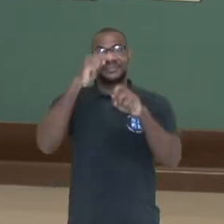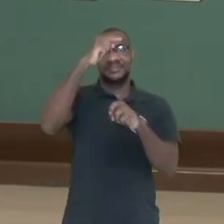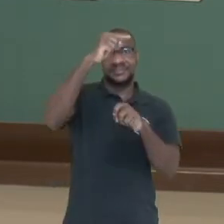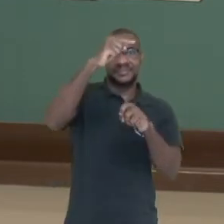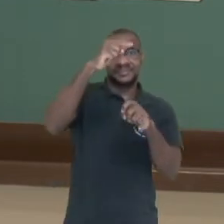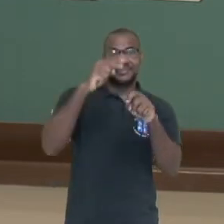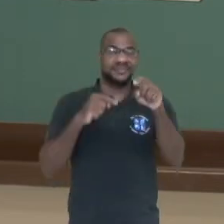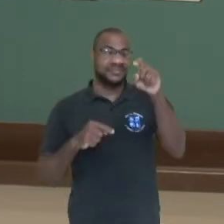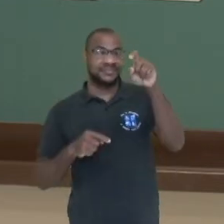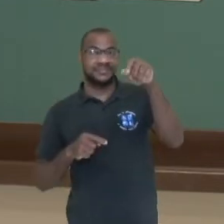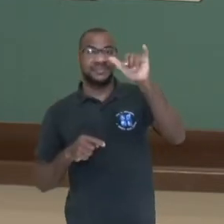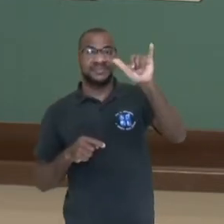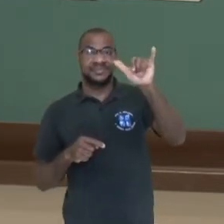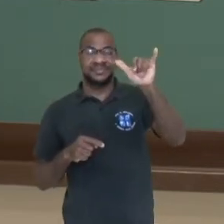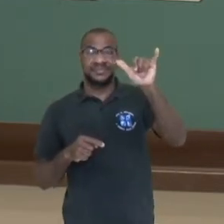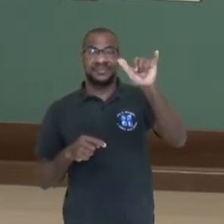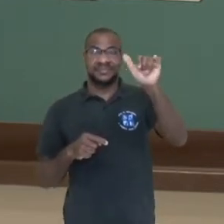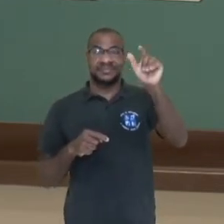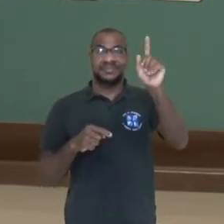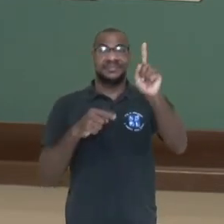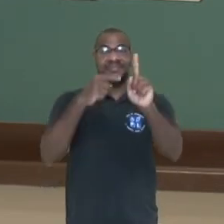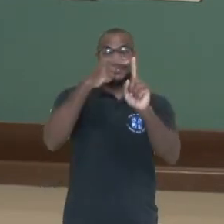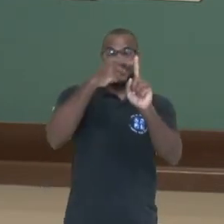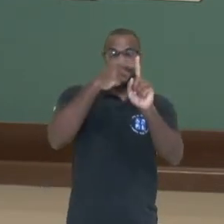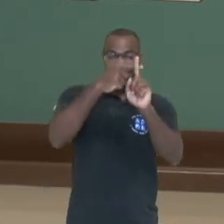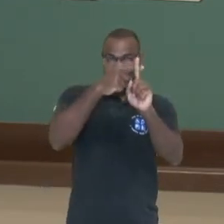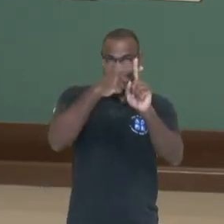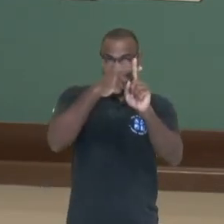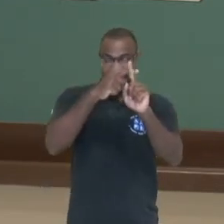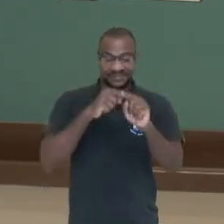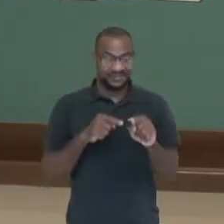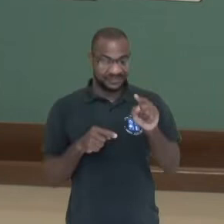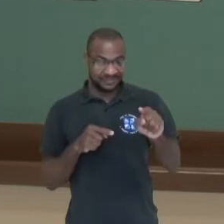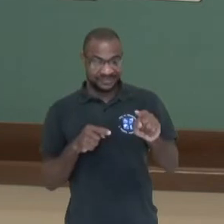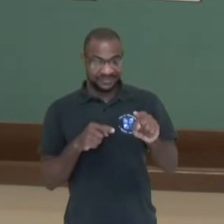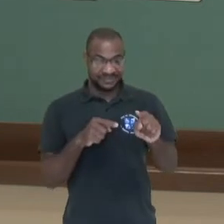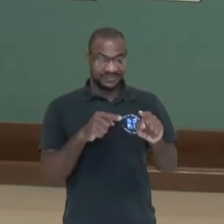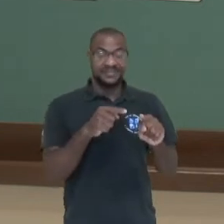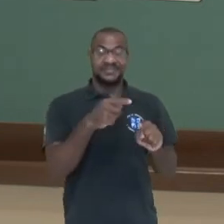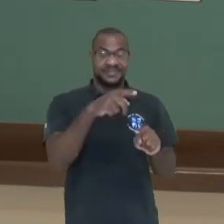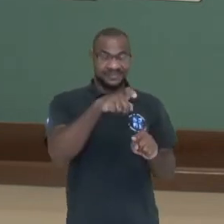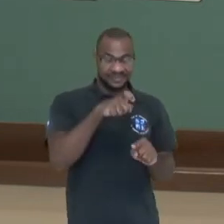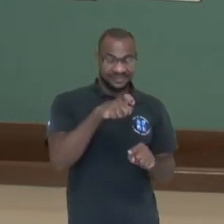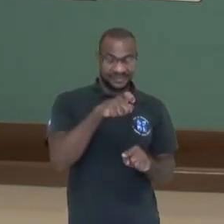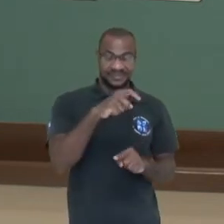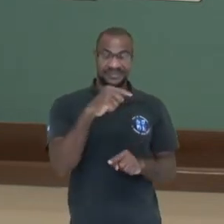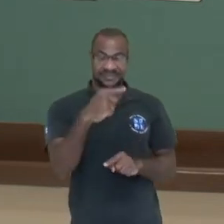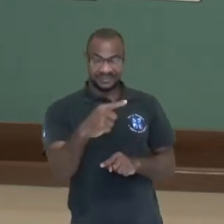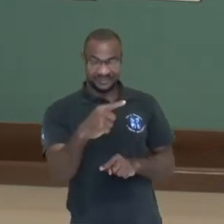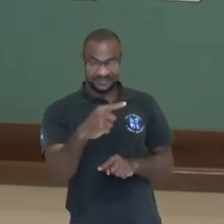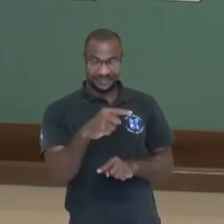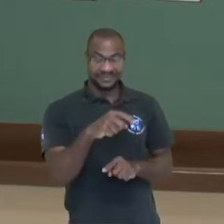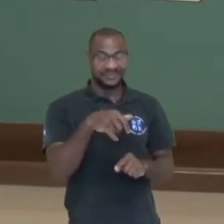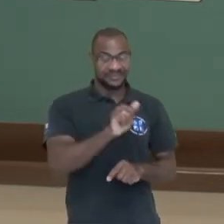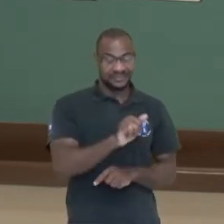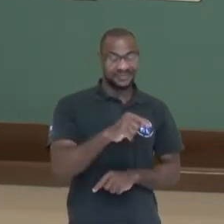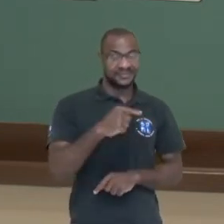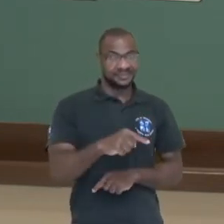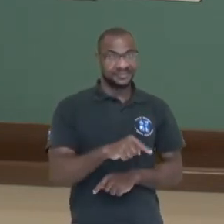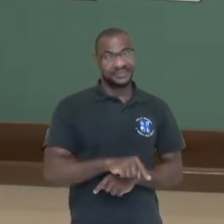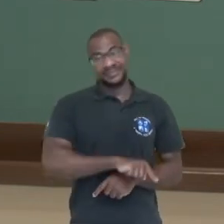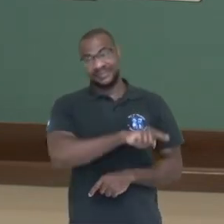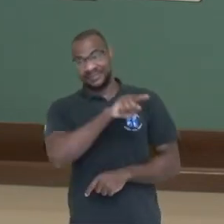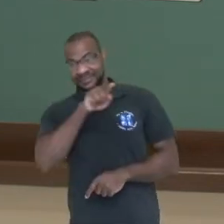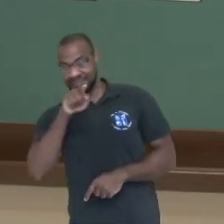ou você pode marcar esses pontos bonitinho lá no plano para saber onde eles ficam, tá bom? Então,